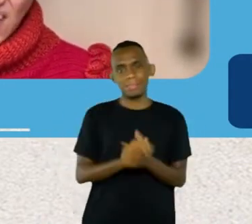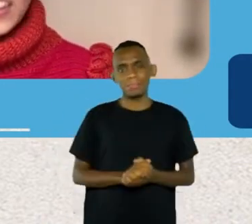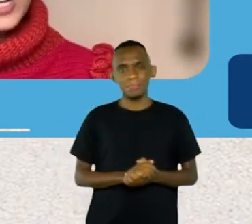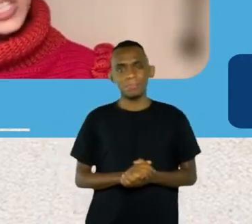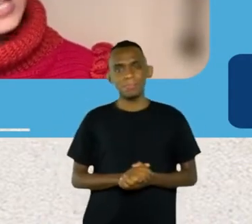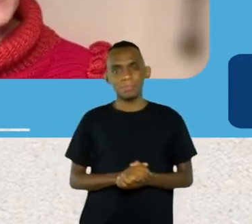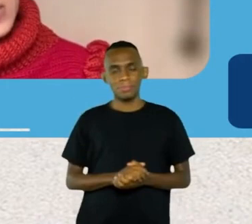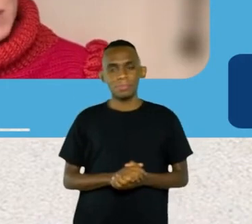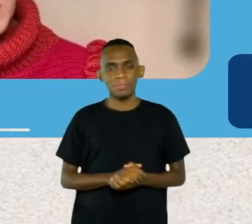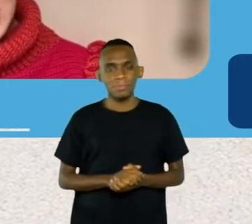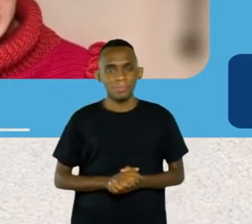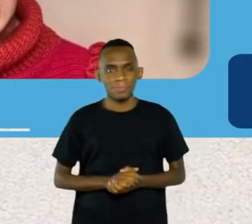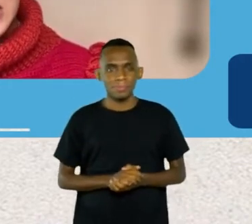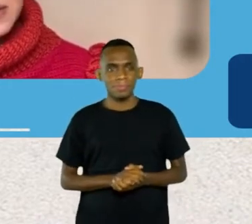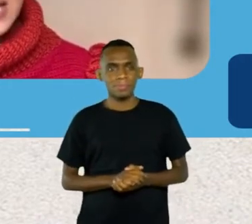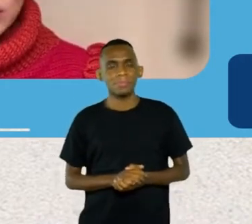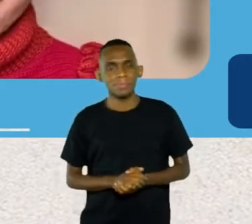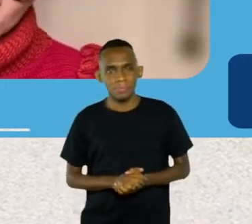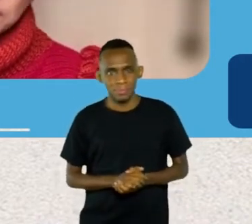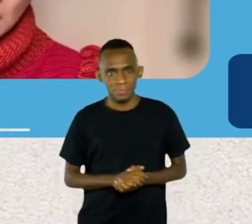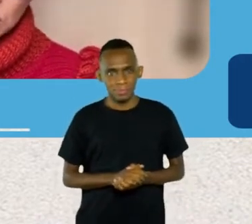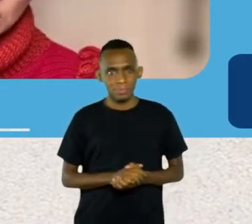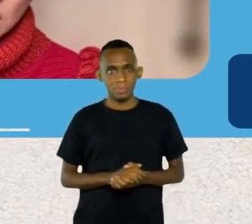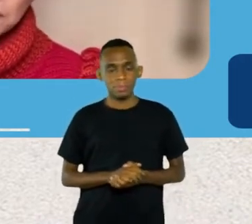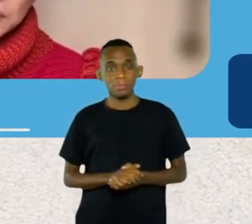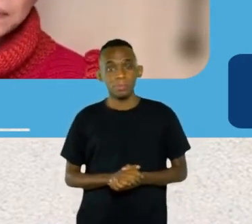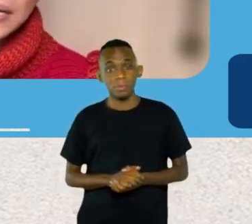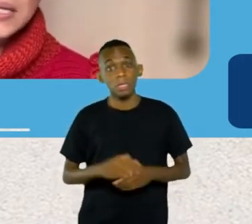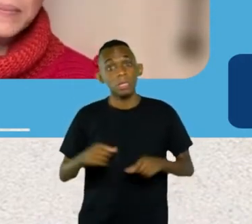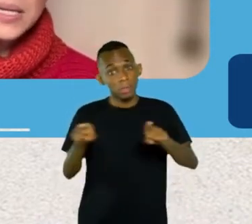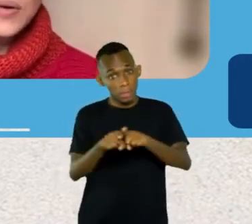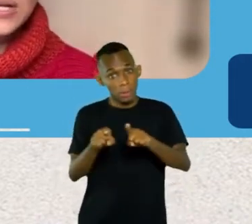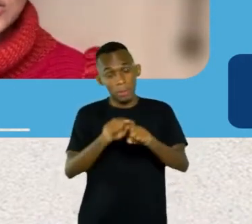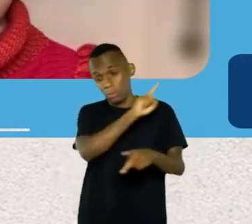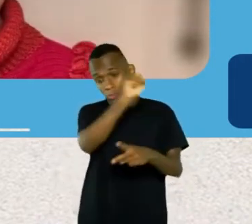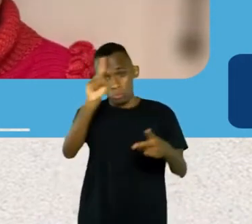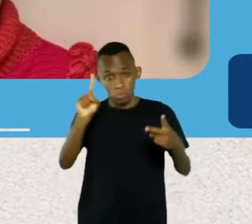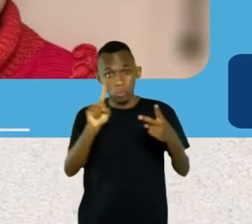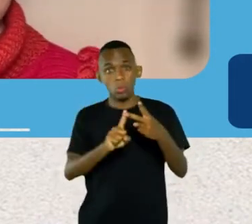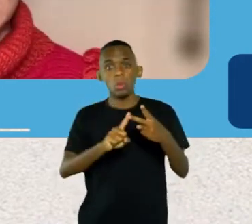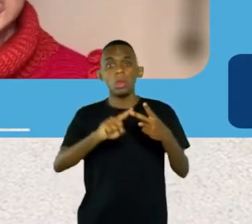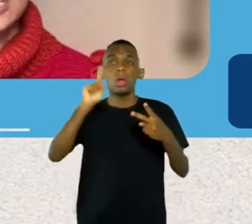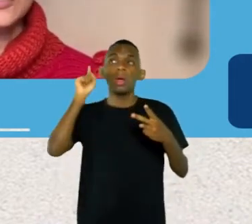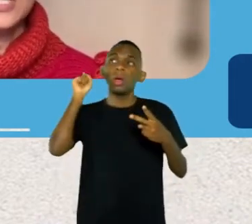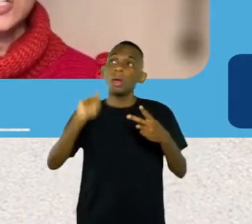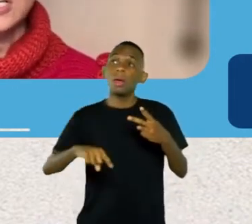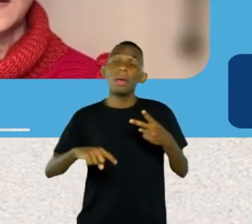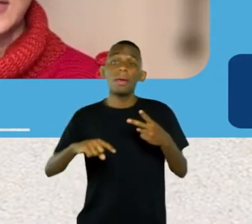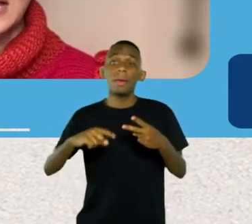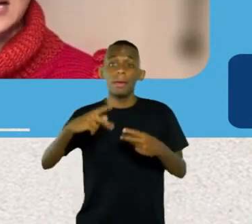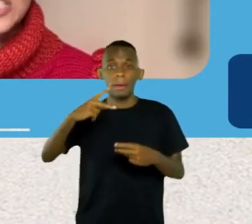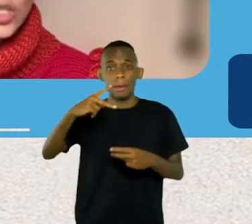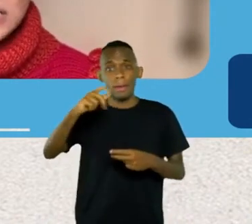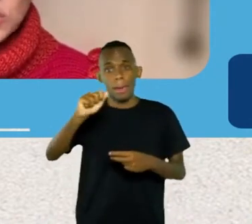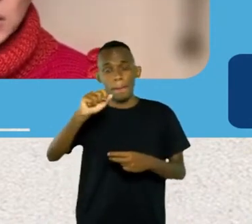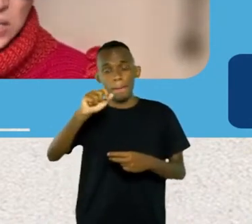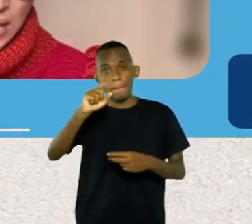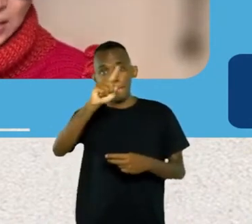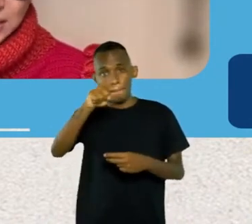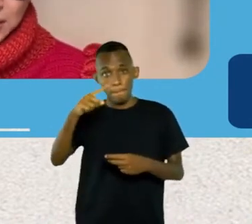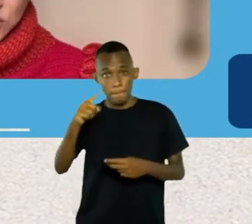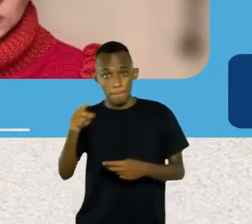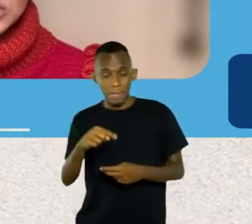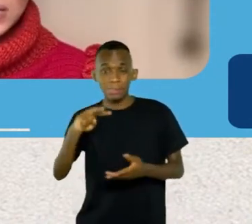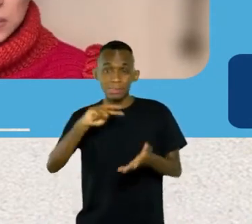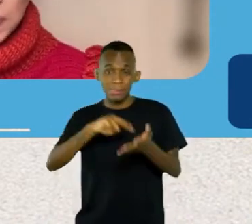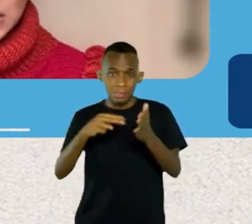Ótima ideia, Acho eu que tem gostei mais a ver, né? demais. E tem o outro fato de que é mais coerente com o mundo de hoje, né, gente? Eu acho que a gente não precisa de mais